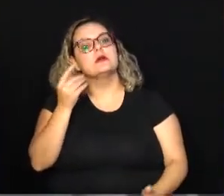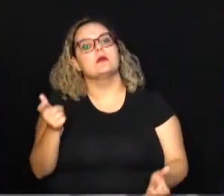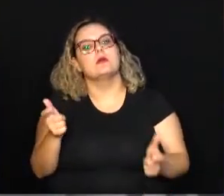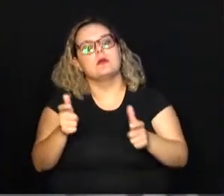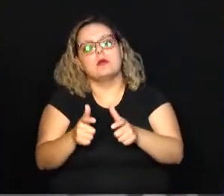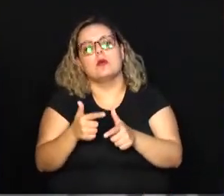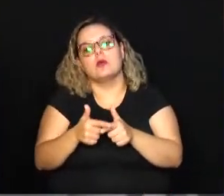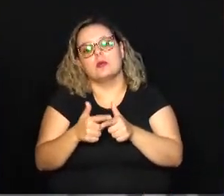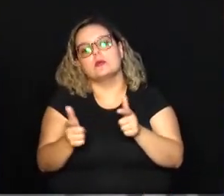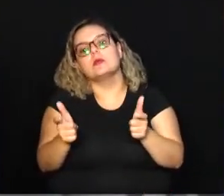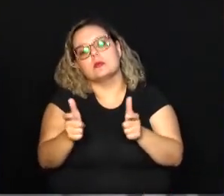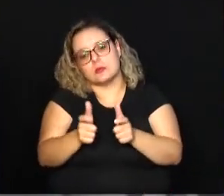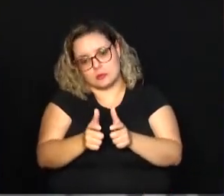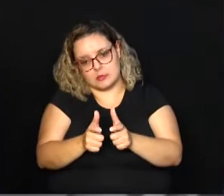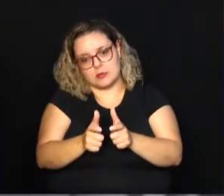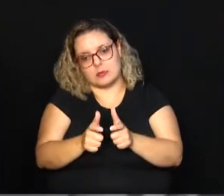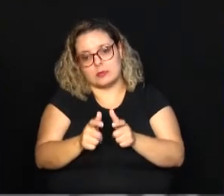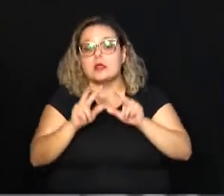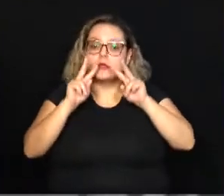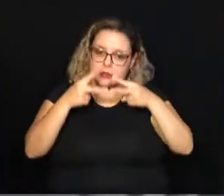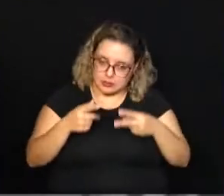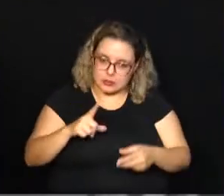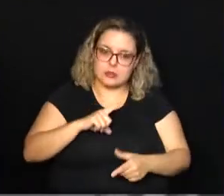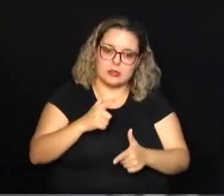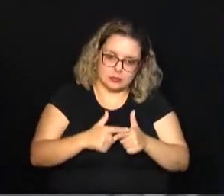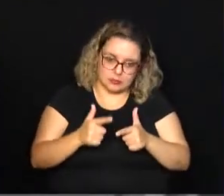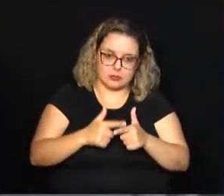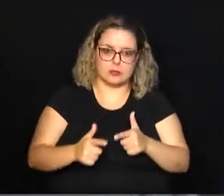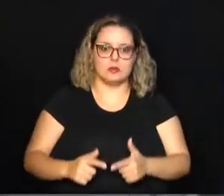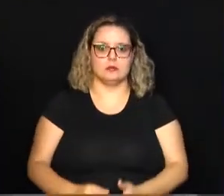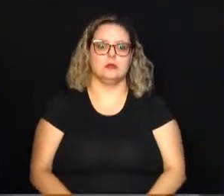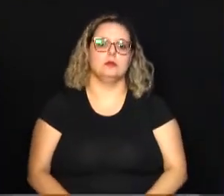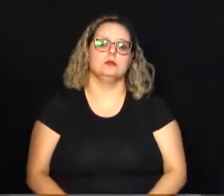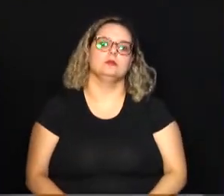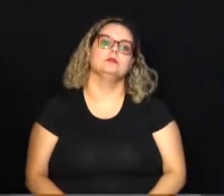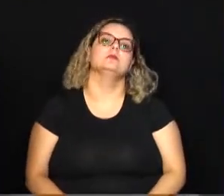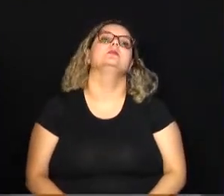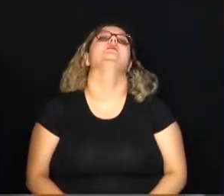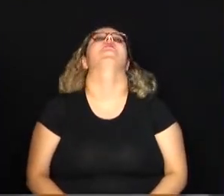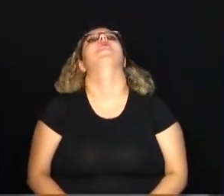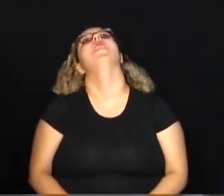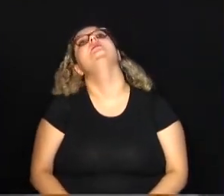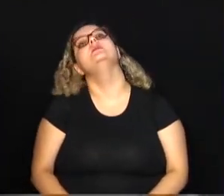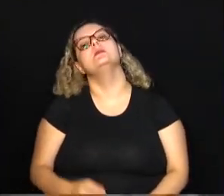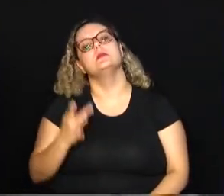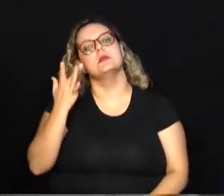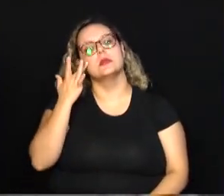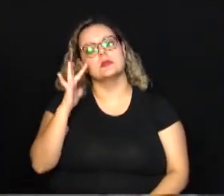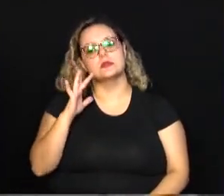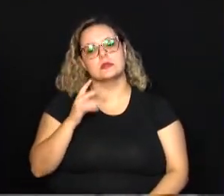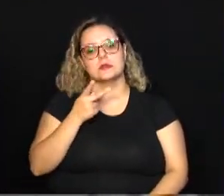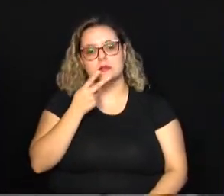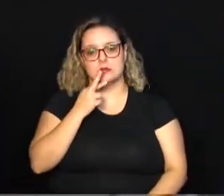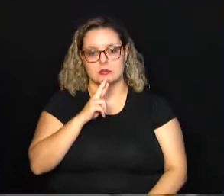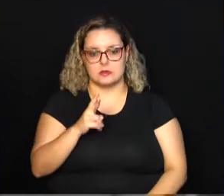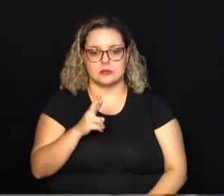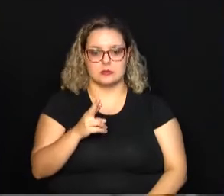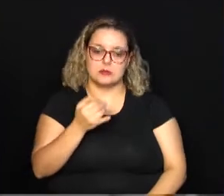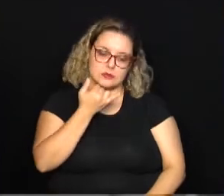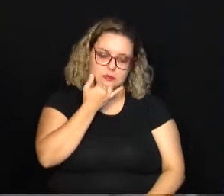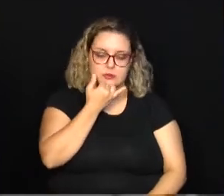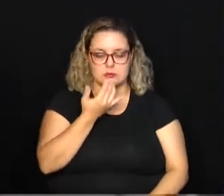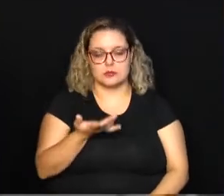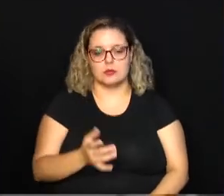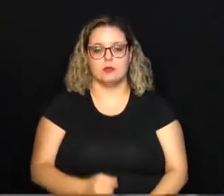mas reconheço que ainda tem problemas. Não sei se eu deixei de responder alguma coisa para você, desculpa, que foi uma...